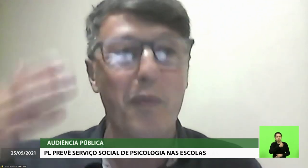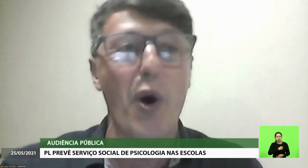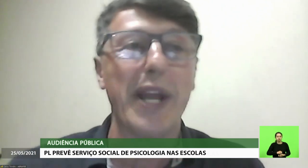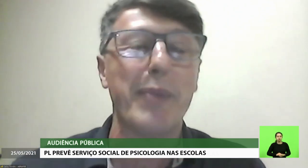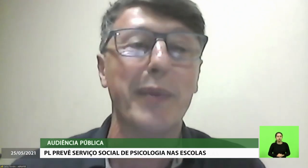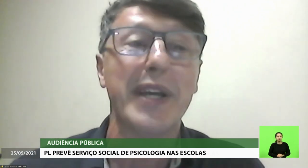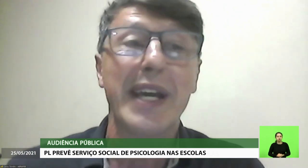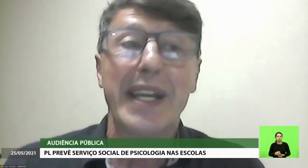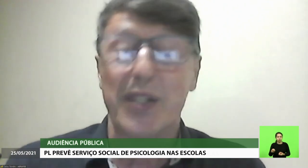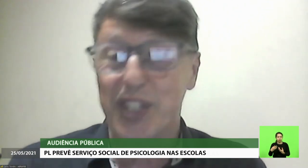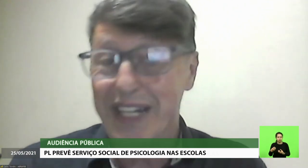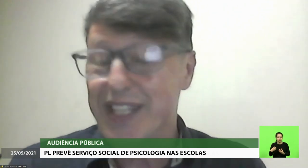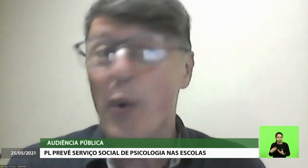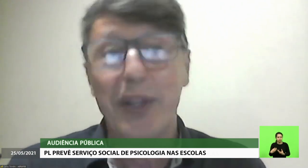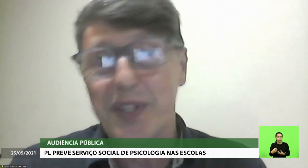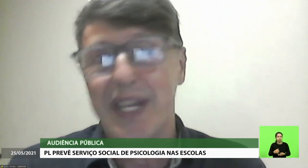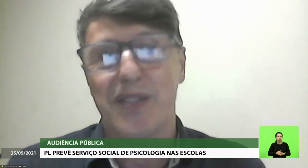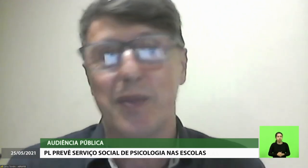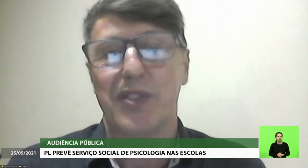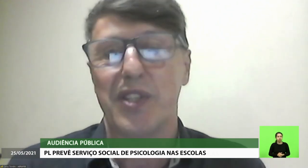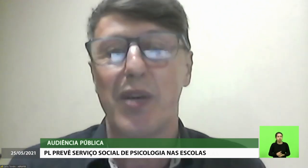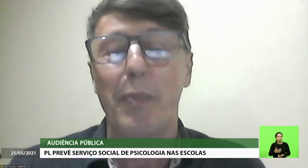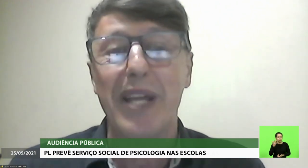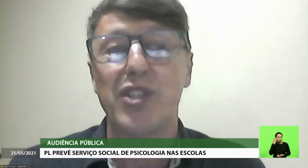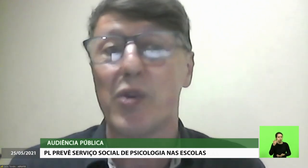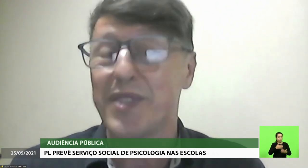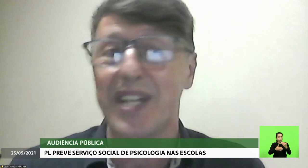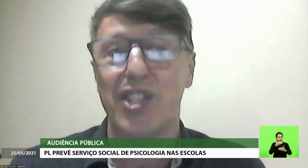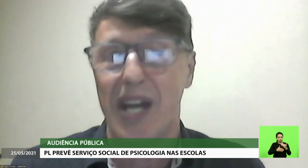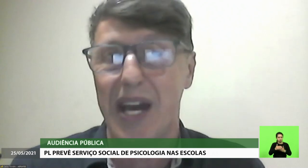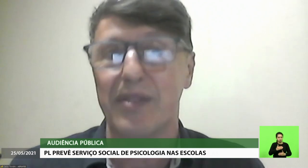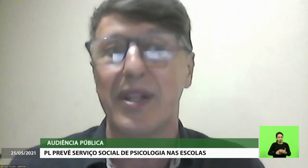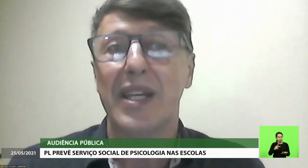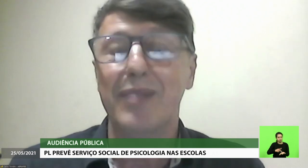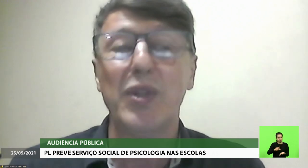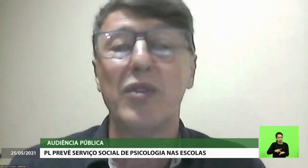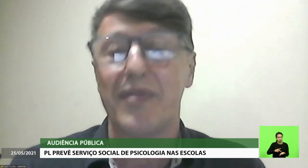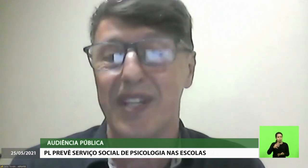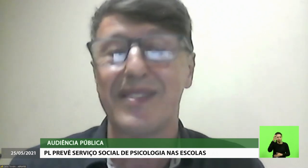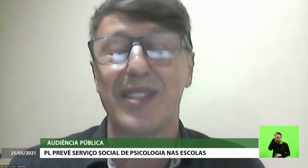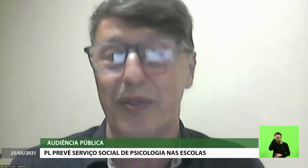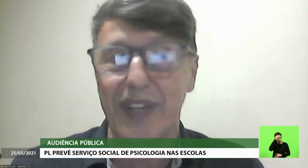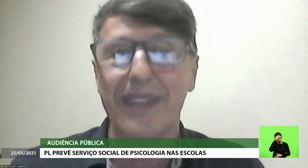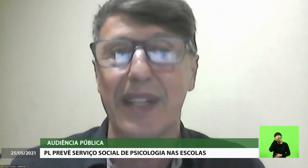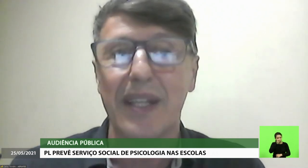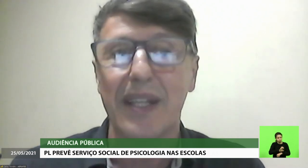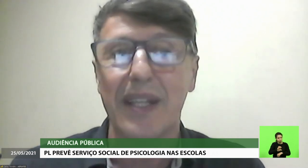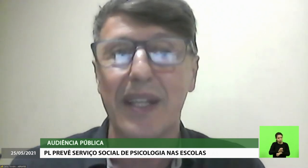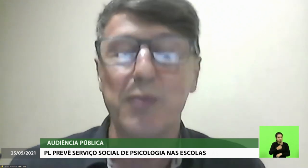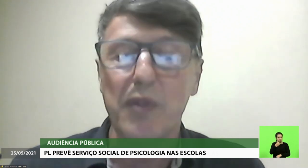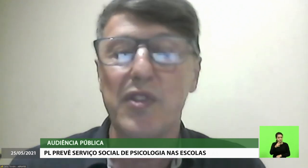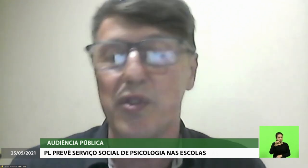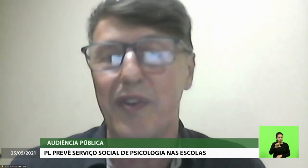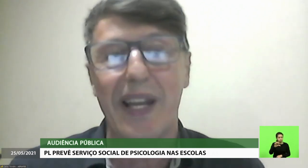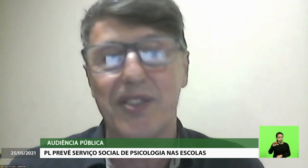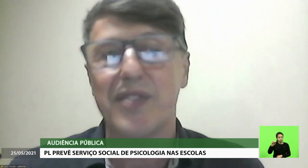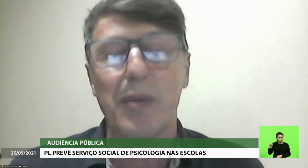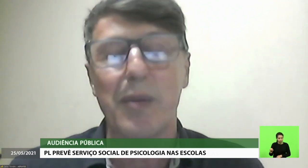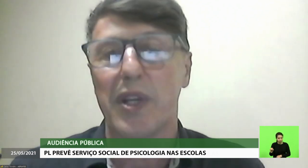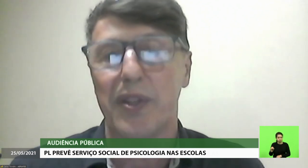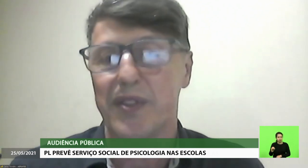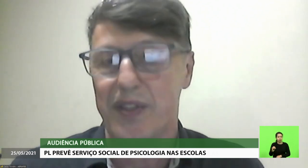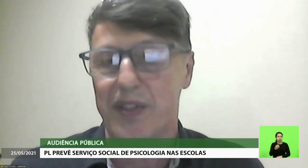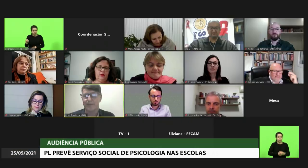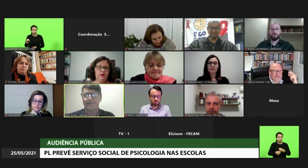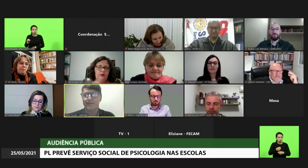educadora mora aí para mim. Então, acho que é um retrocesso mesmo, gente. Se eu aprendi como estagiário em 1990, em 2021 falar